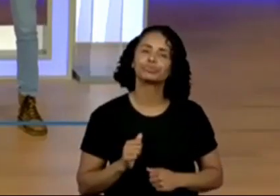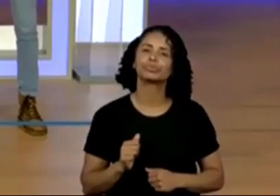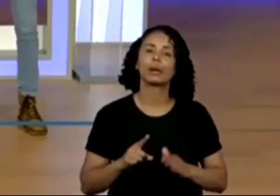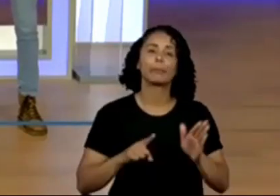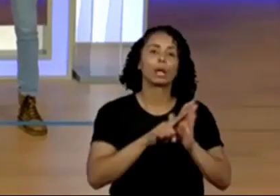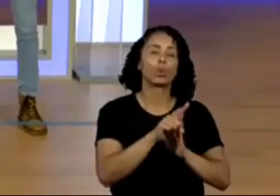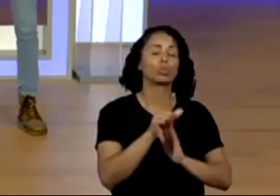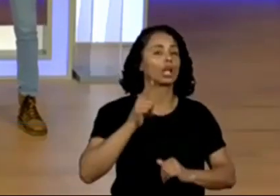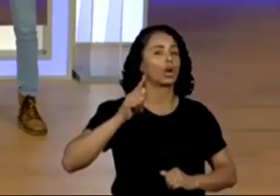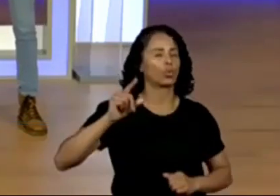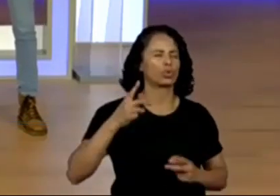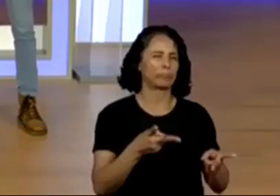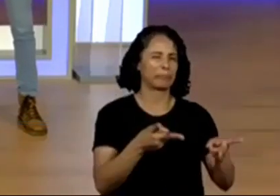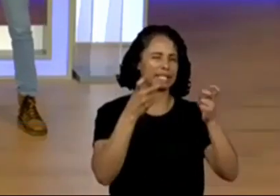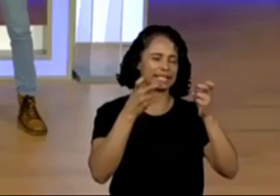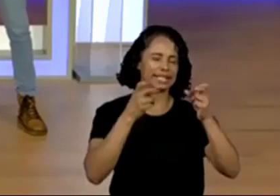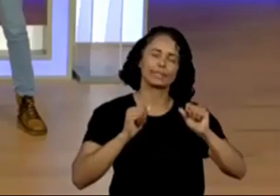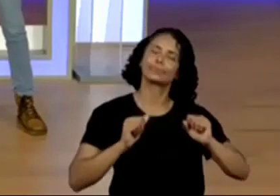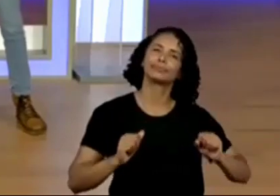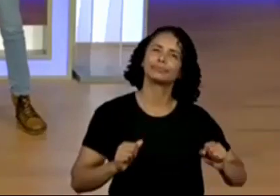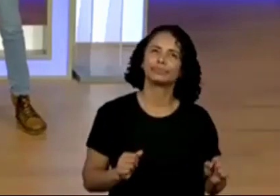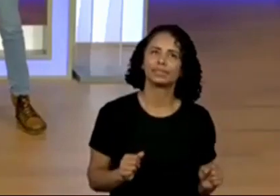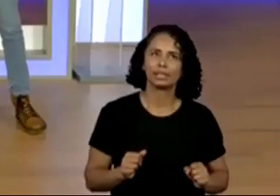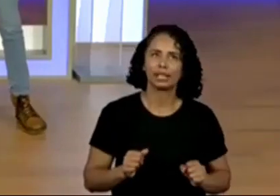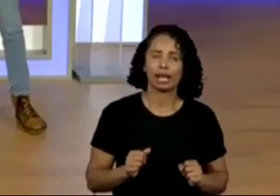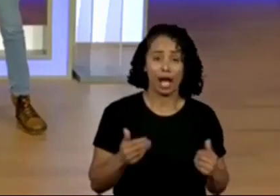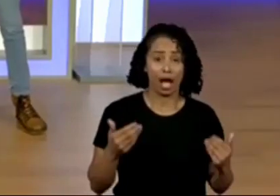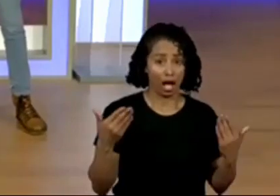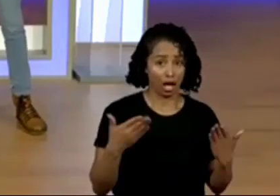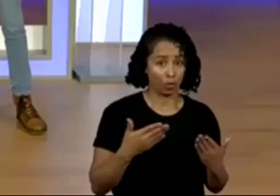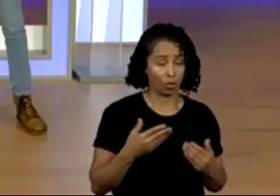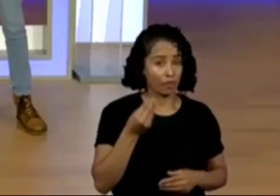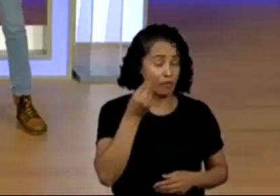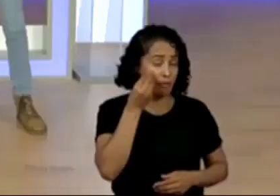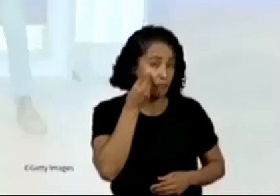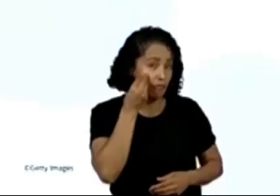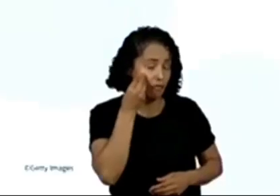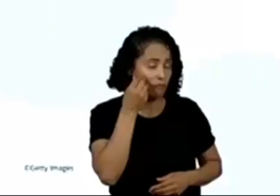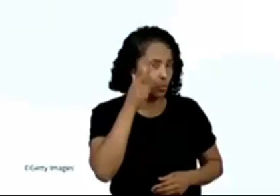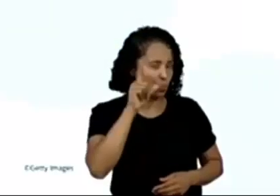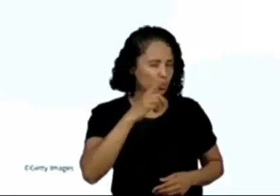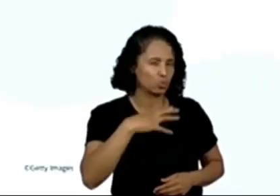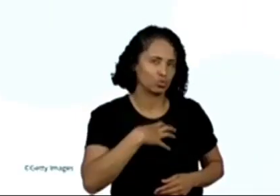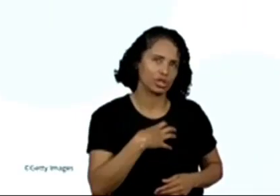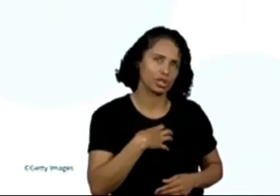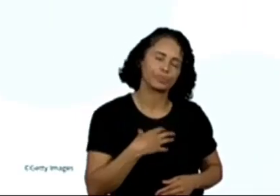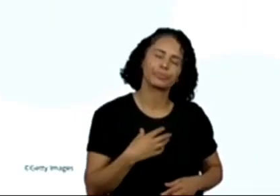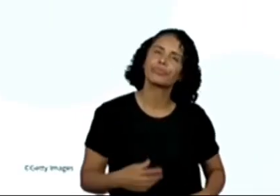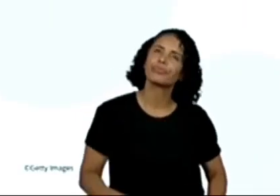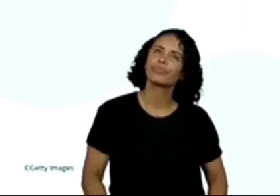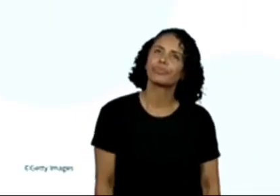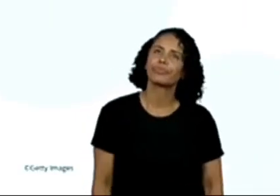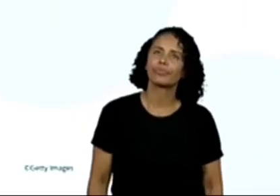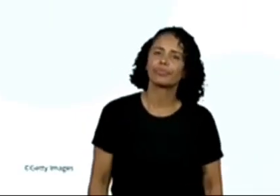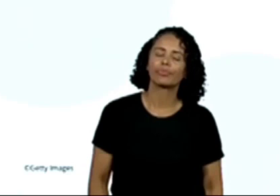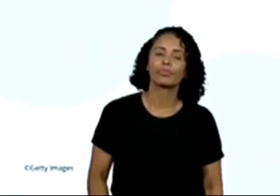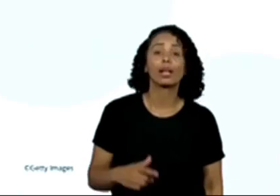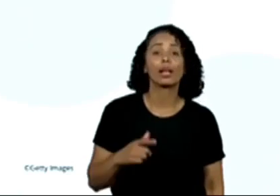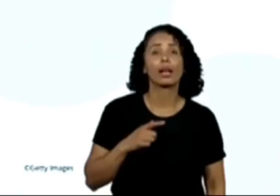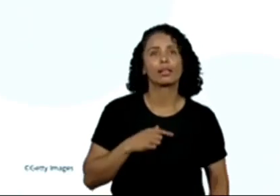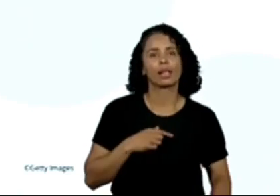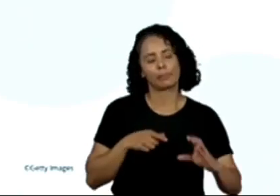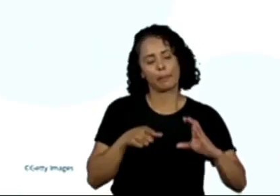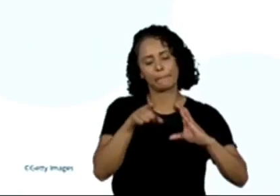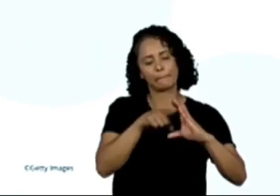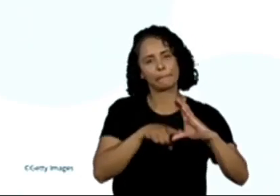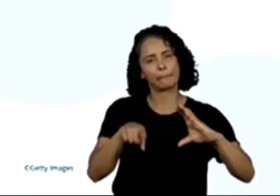vamos observar o seguinte, ó. E aí agora eu vou entrar em algumas características. Pode pôr na telinha para eles? Que é quantos pedaços, então,